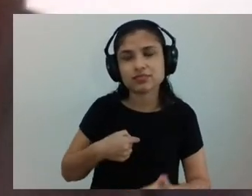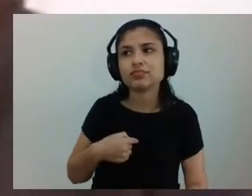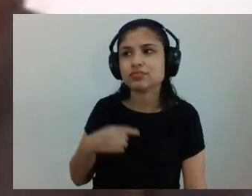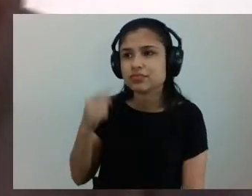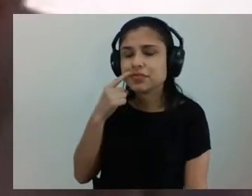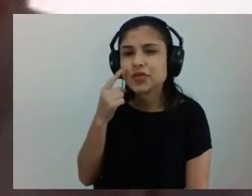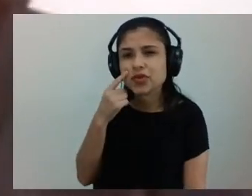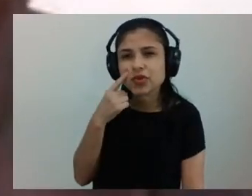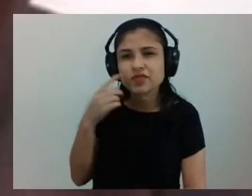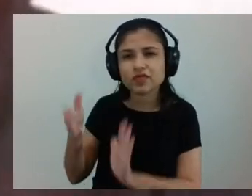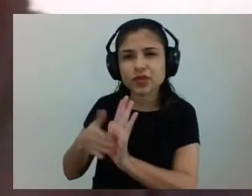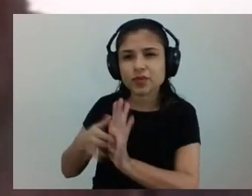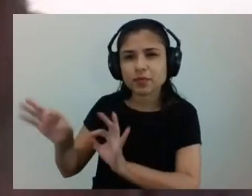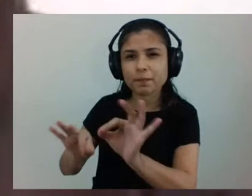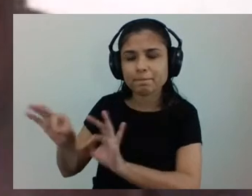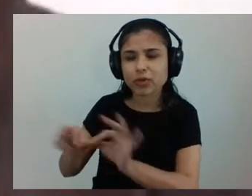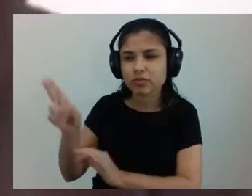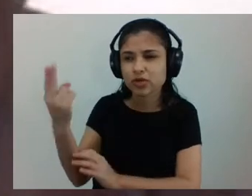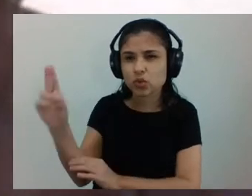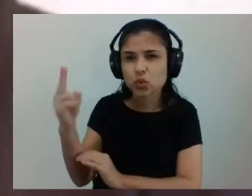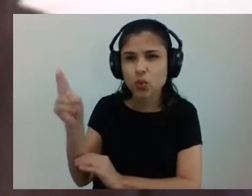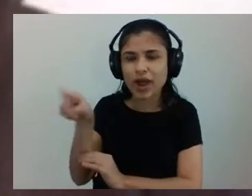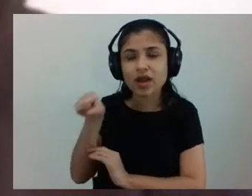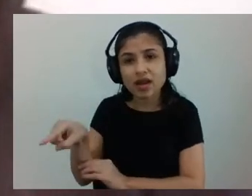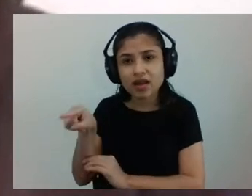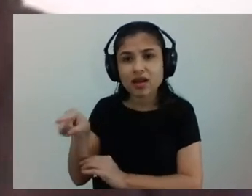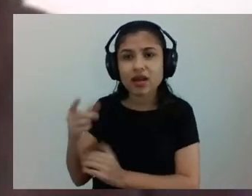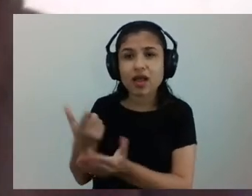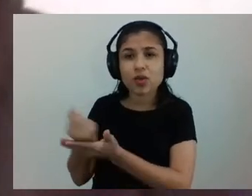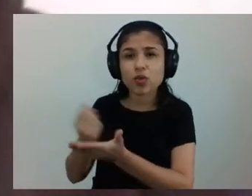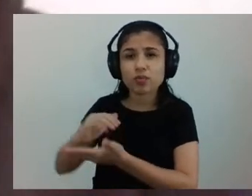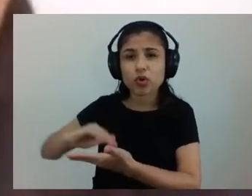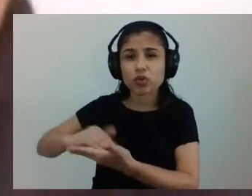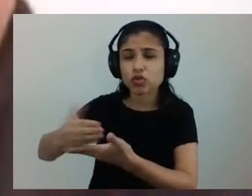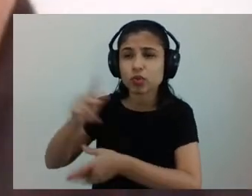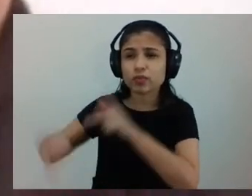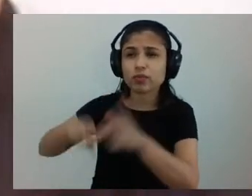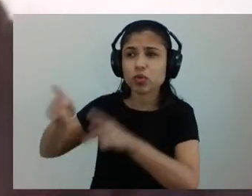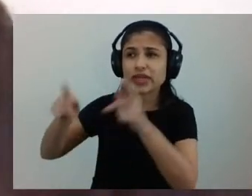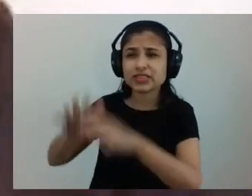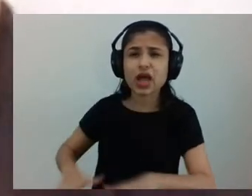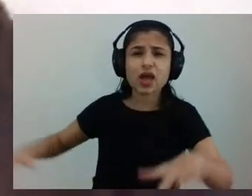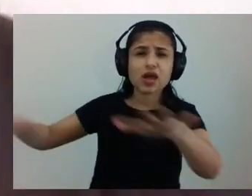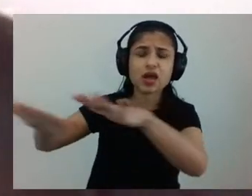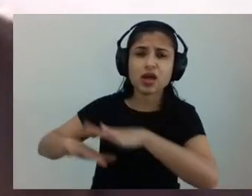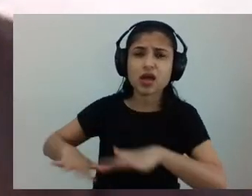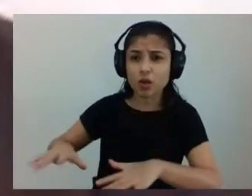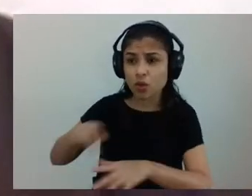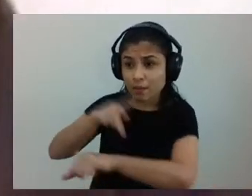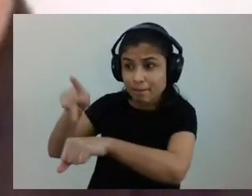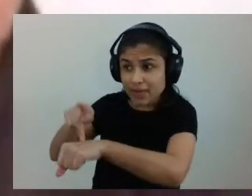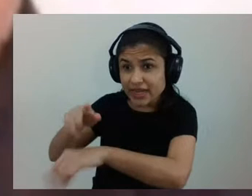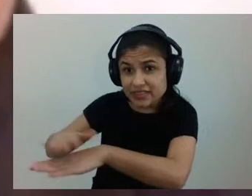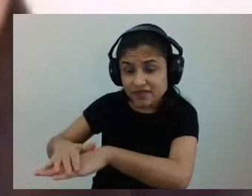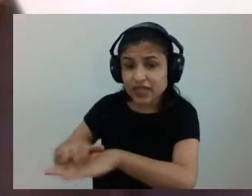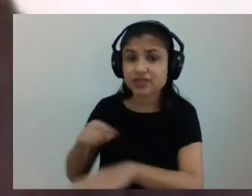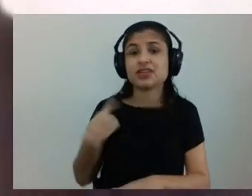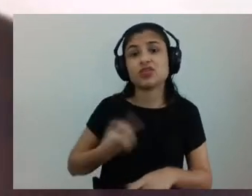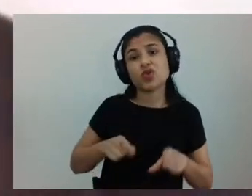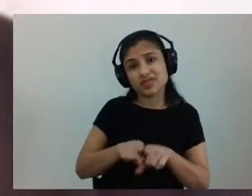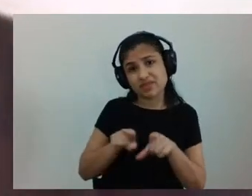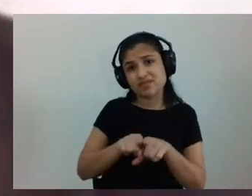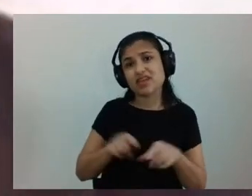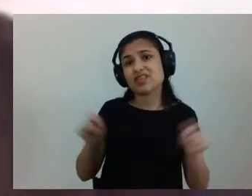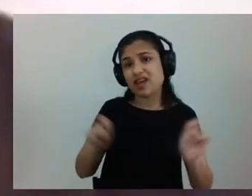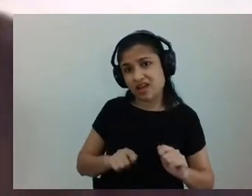comprou notebooks para a população inteira. Se um país pode fazer isso, nós também podemos. Um programa